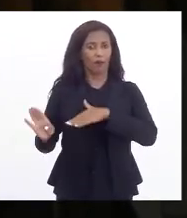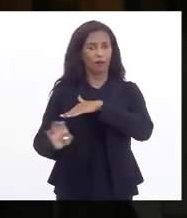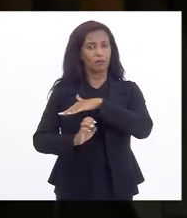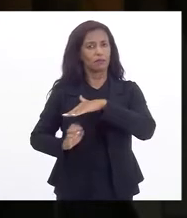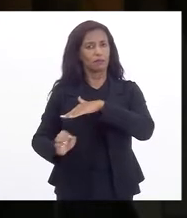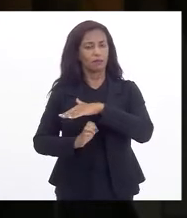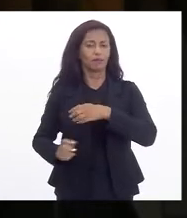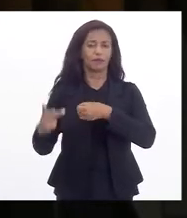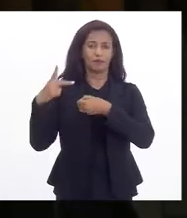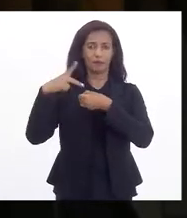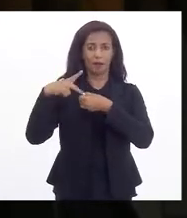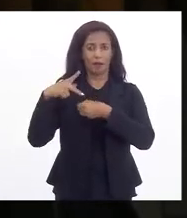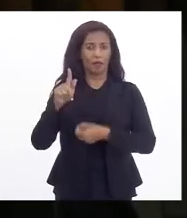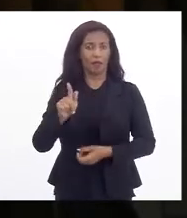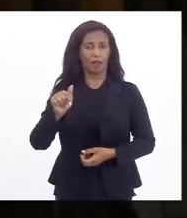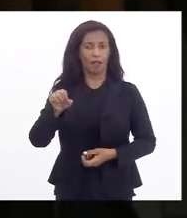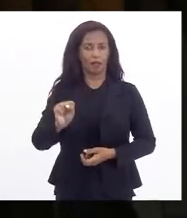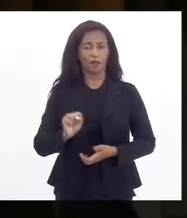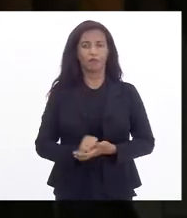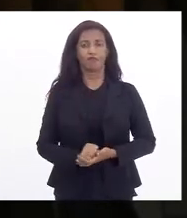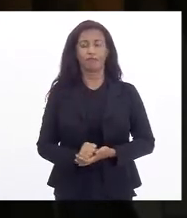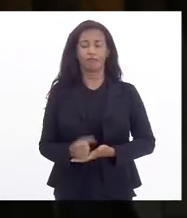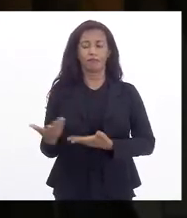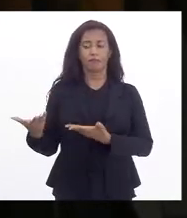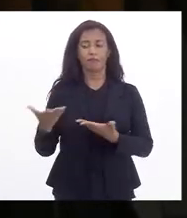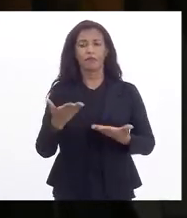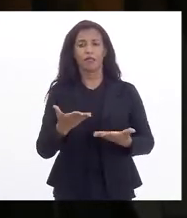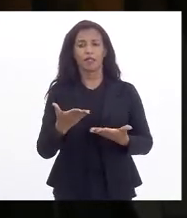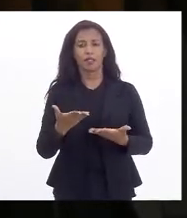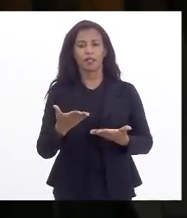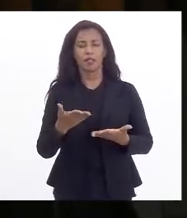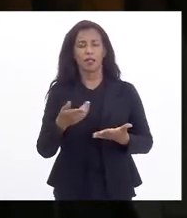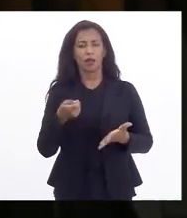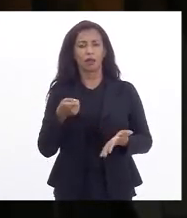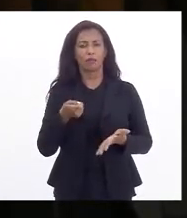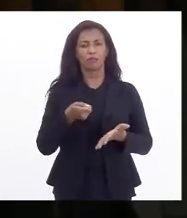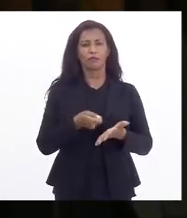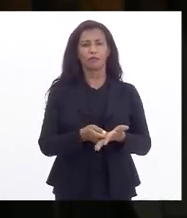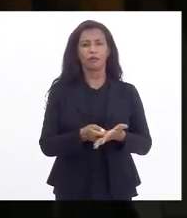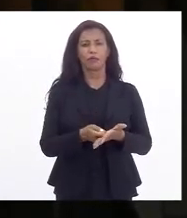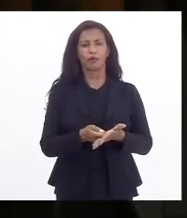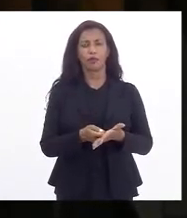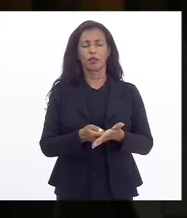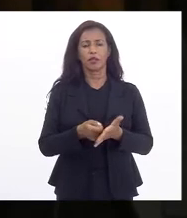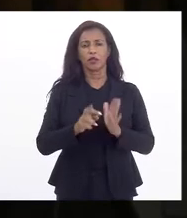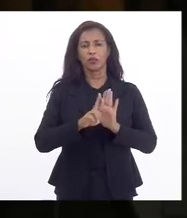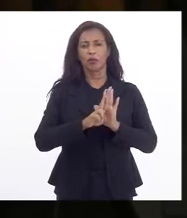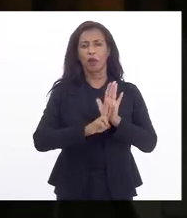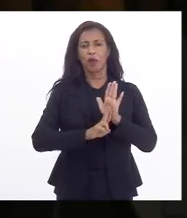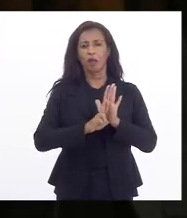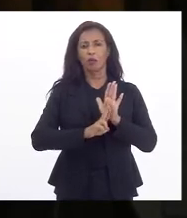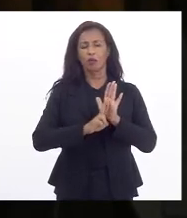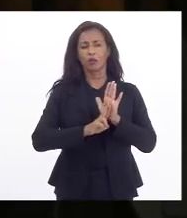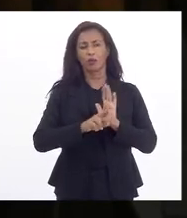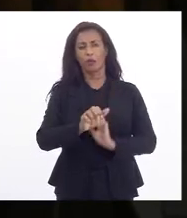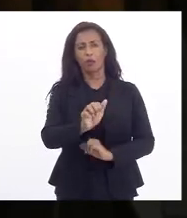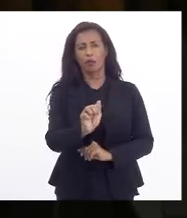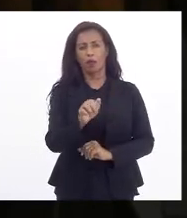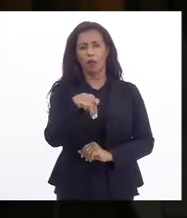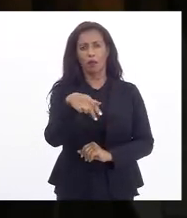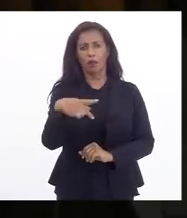concessionárias de petróleo e gás se dá um sob a égide de uma resolução da NP